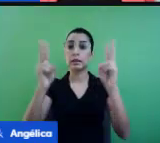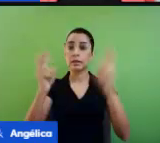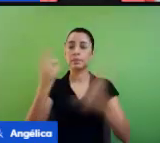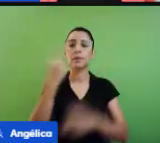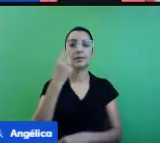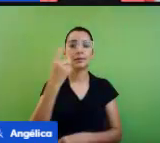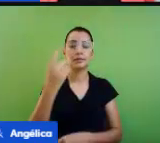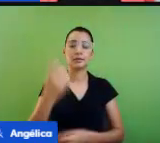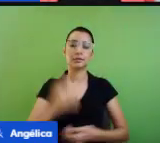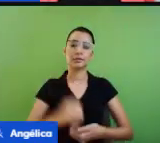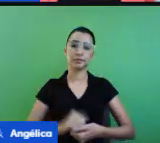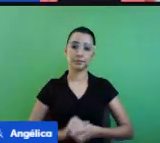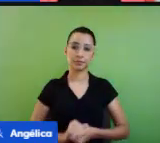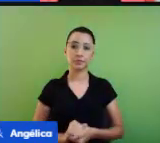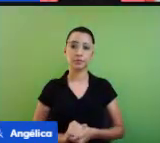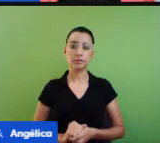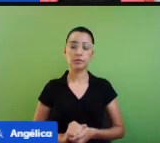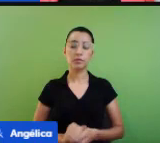vai permitir